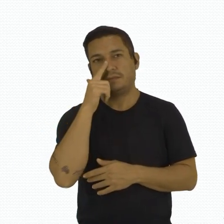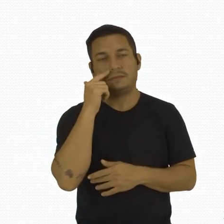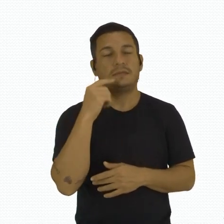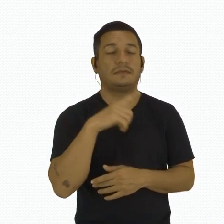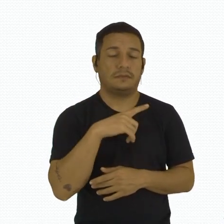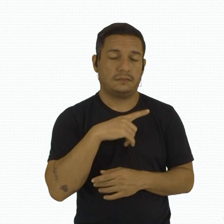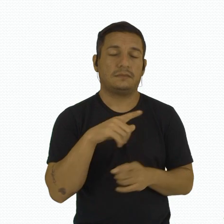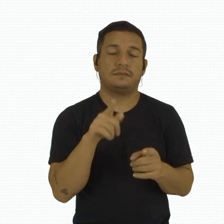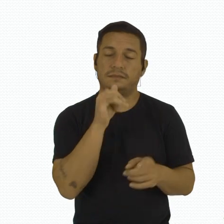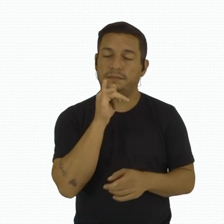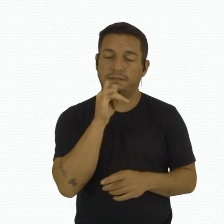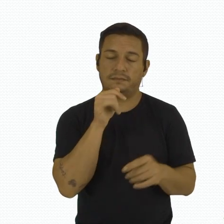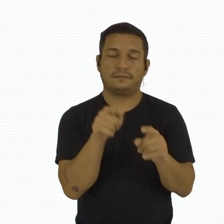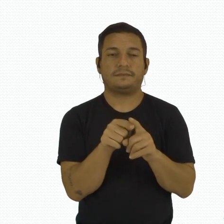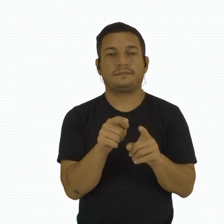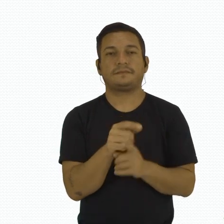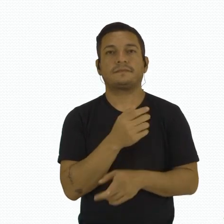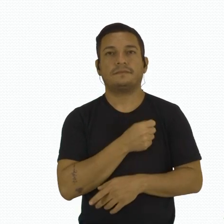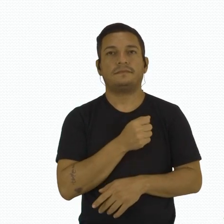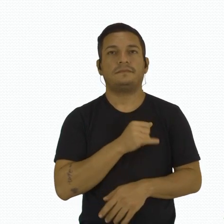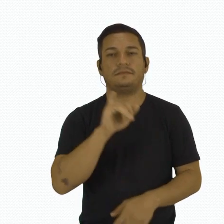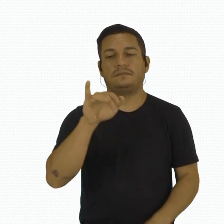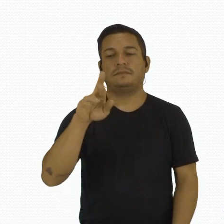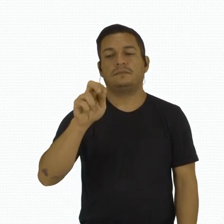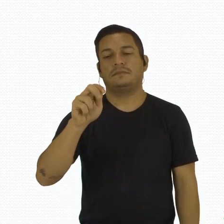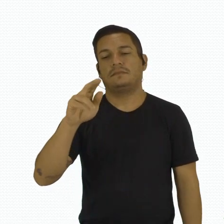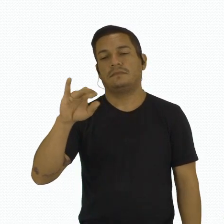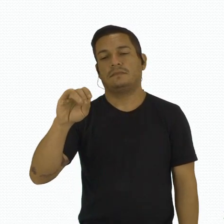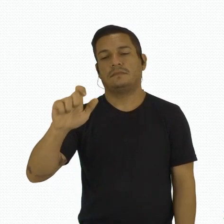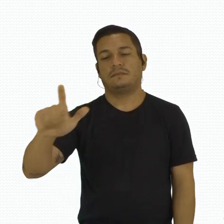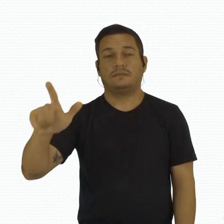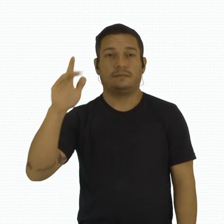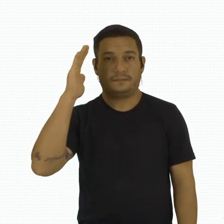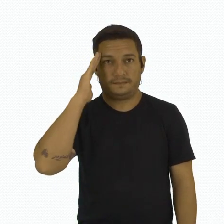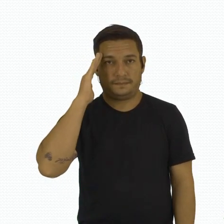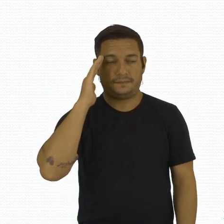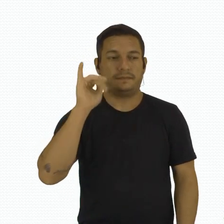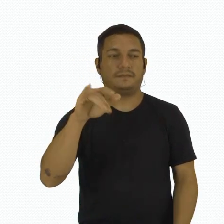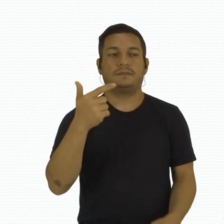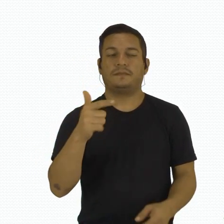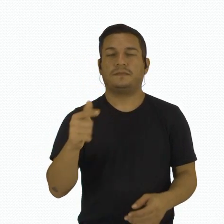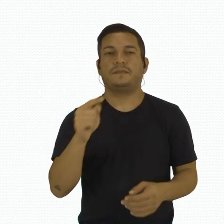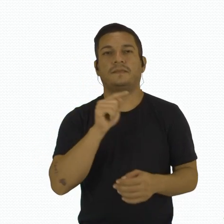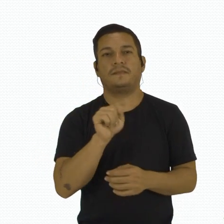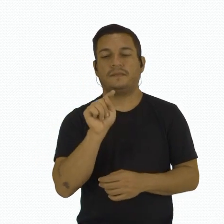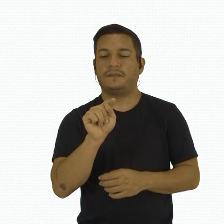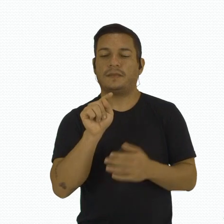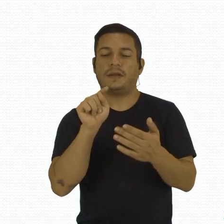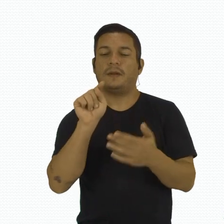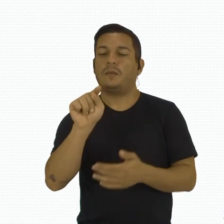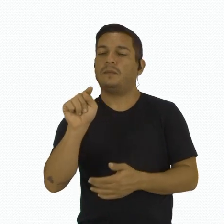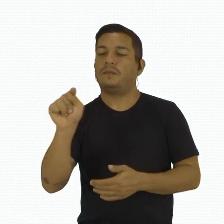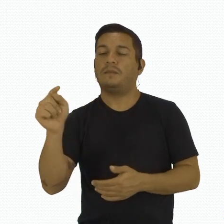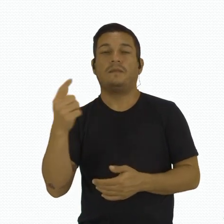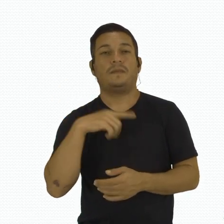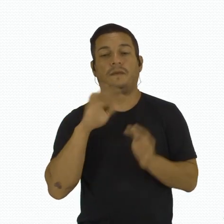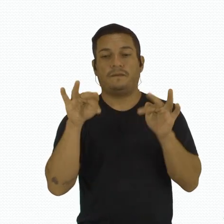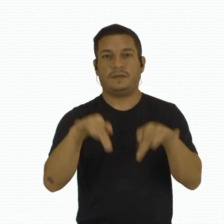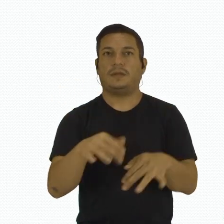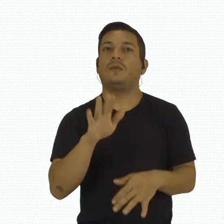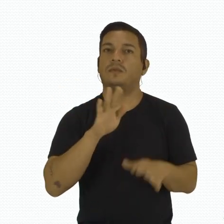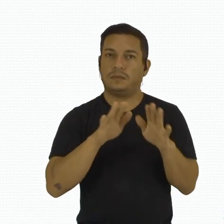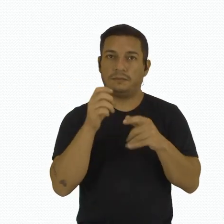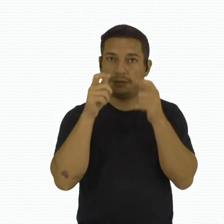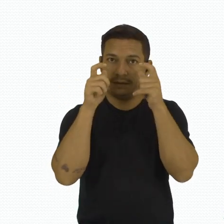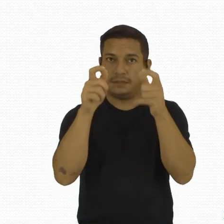também temos um exemplo de número irracional. Repare que é um decimal infinito. Se não tiver reticência no final, pode ser uma pegadinha, viu? Se não